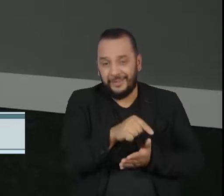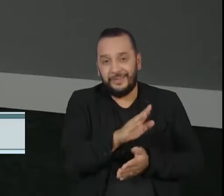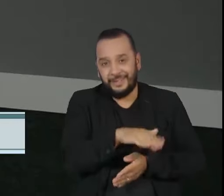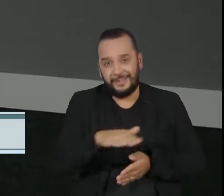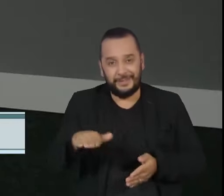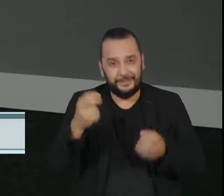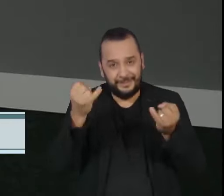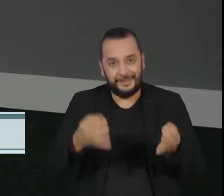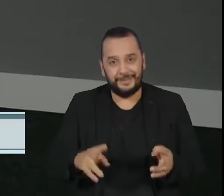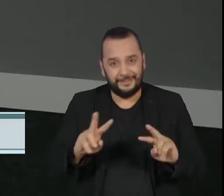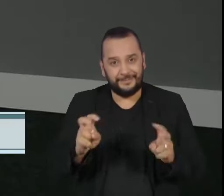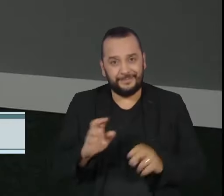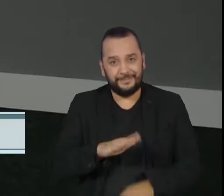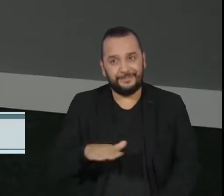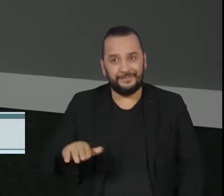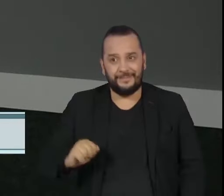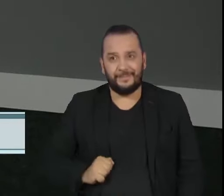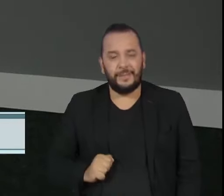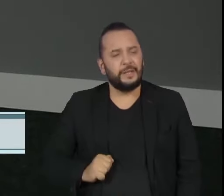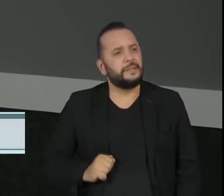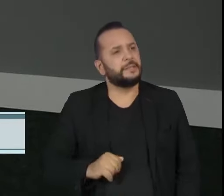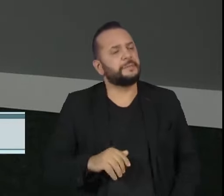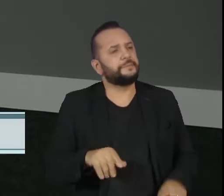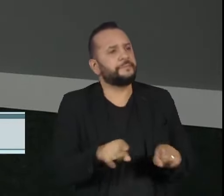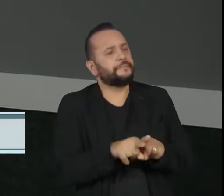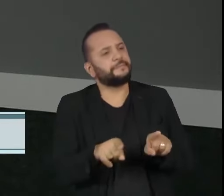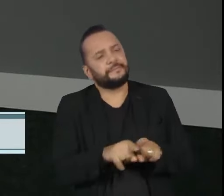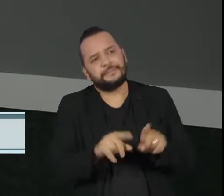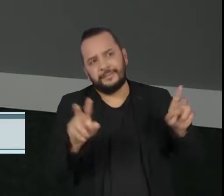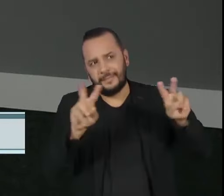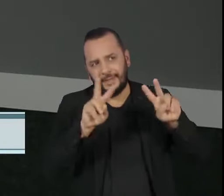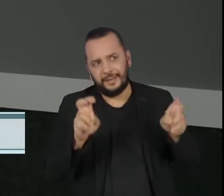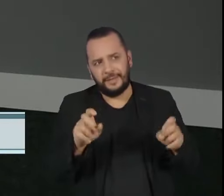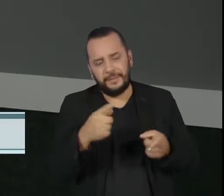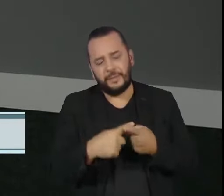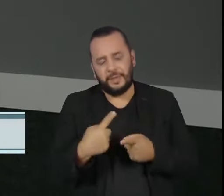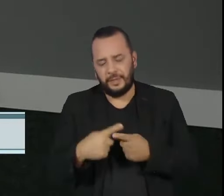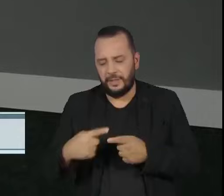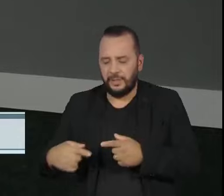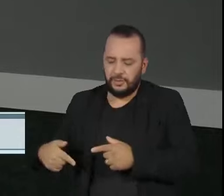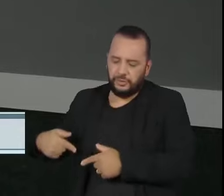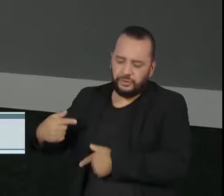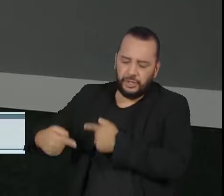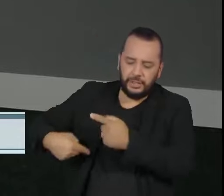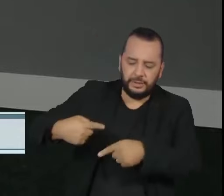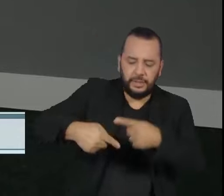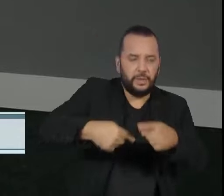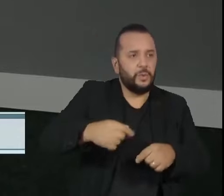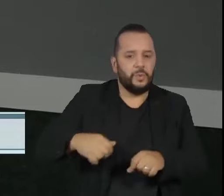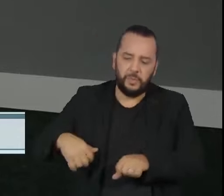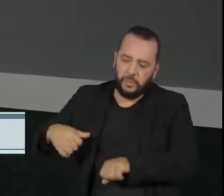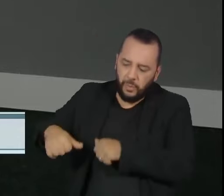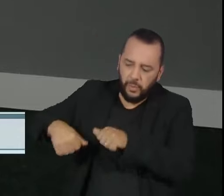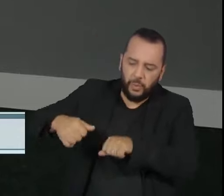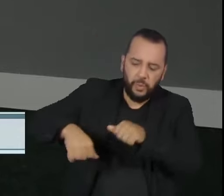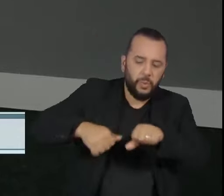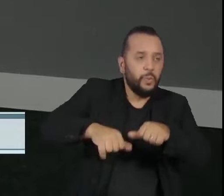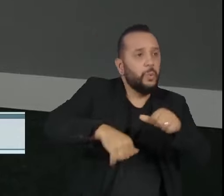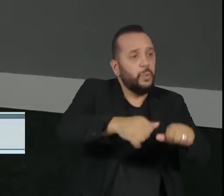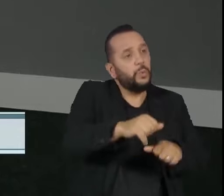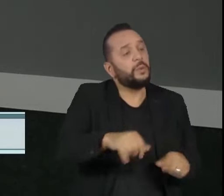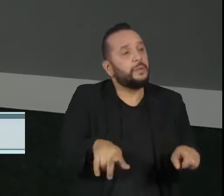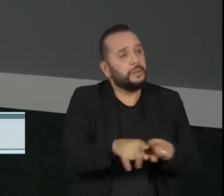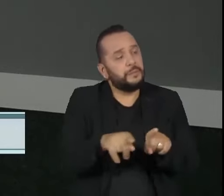em relação aos temas não porque as gerações vão mudando e essa demanda também tem uma